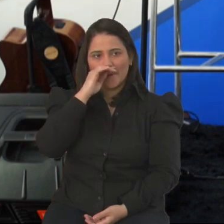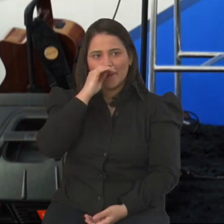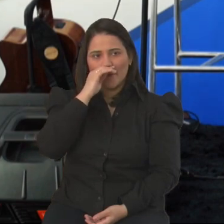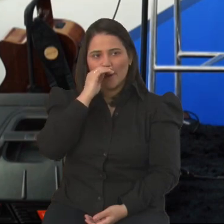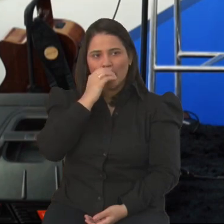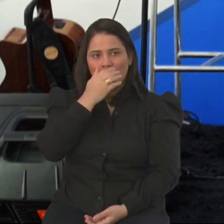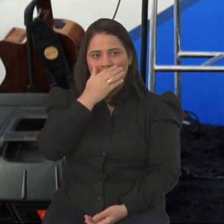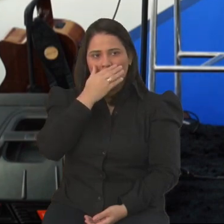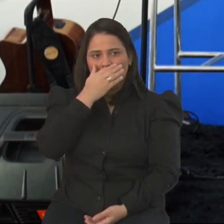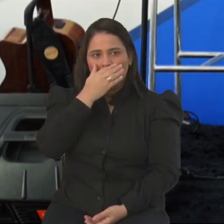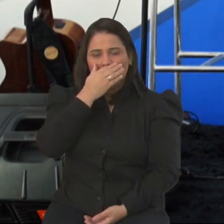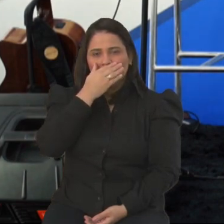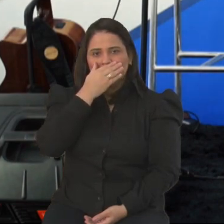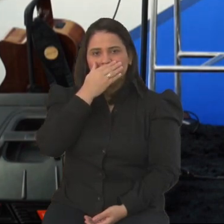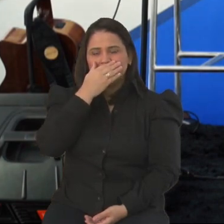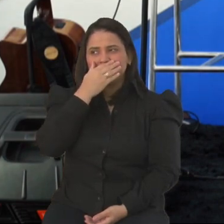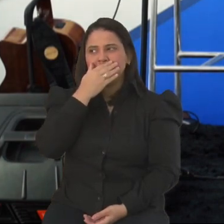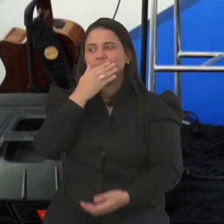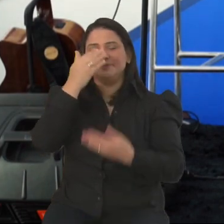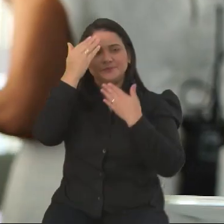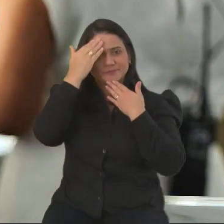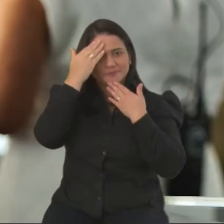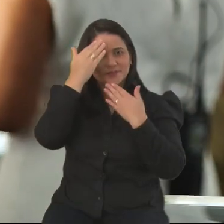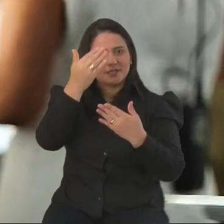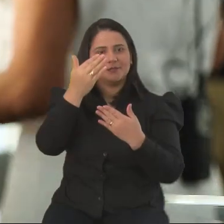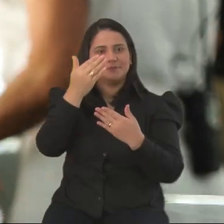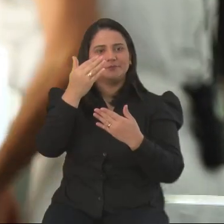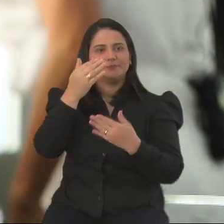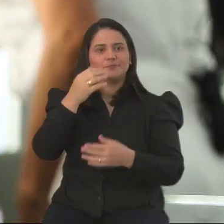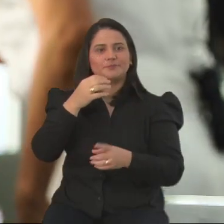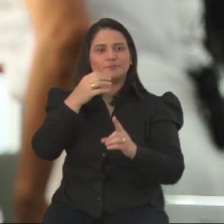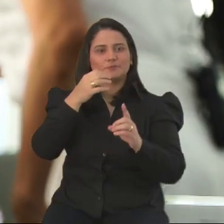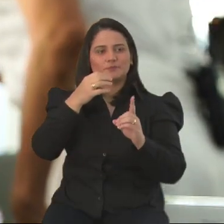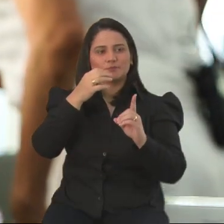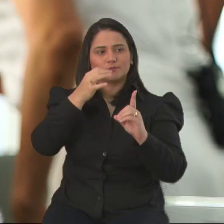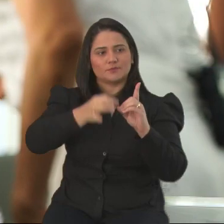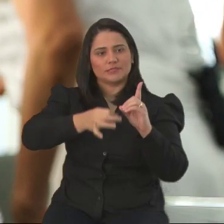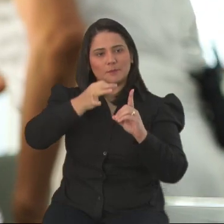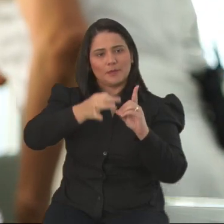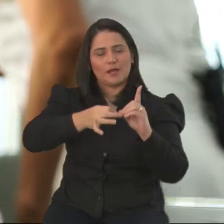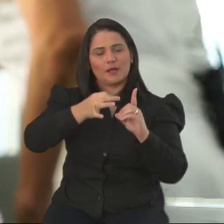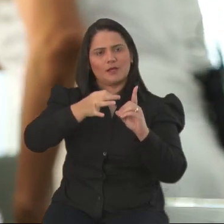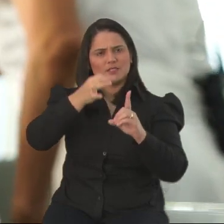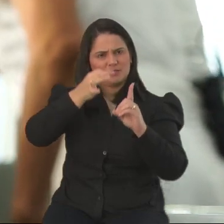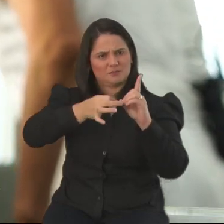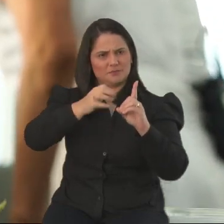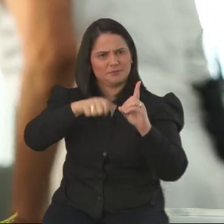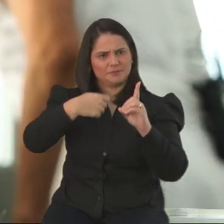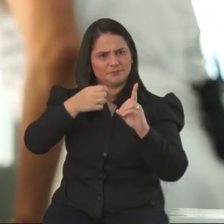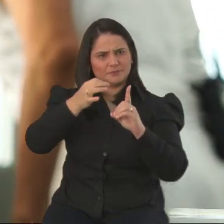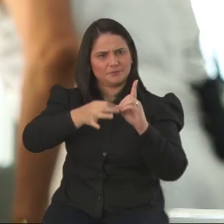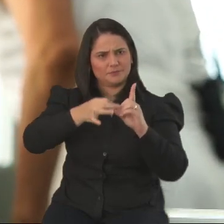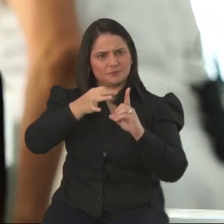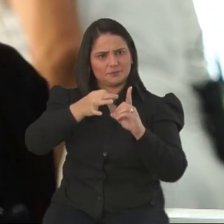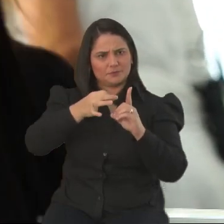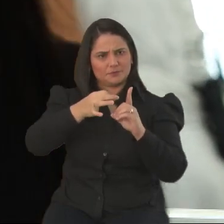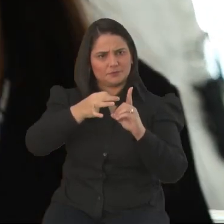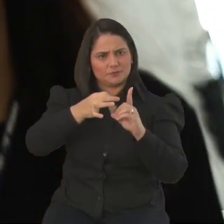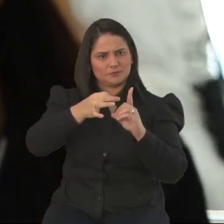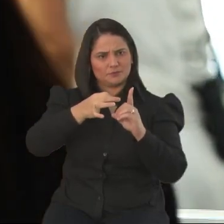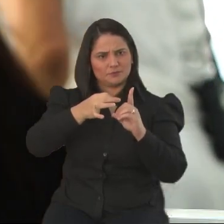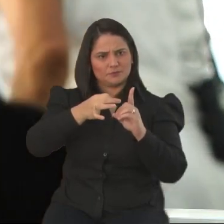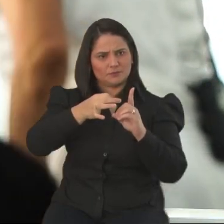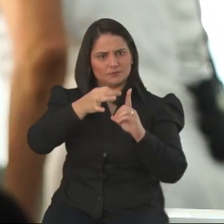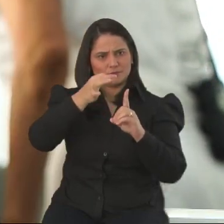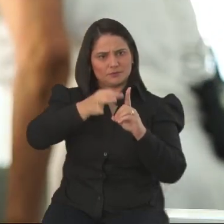Agradecemos a desembargadora Yara Teixeira Rios por seu pronunciamento e solicitamos às pessoas que se encontram do lado de fora